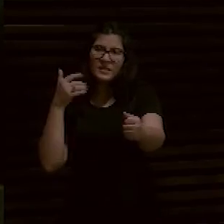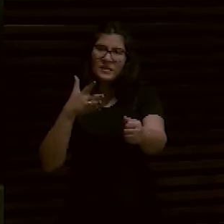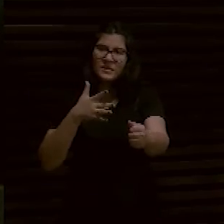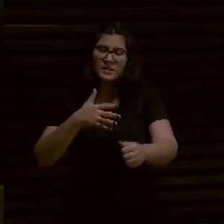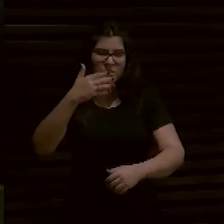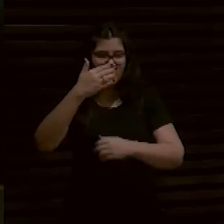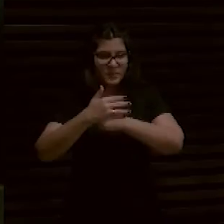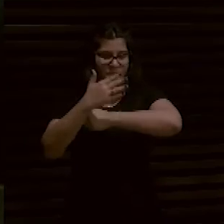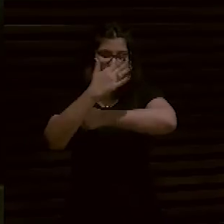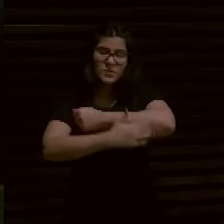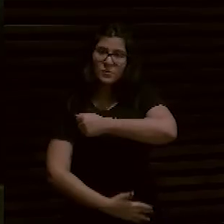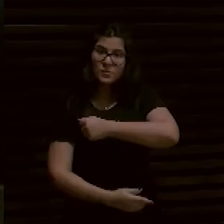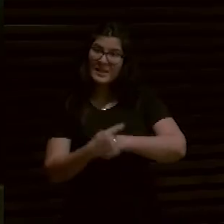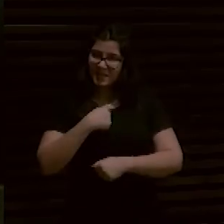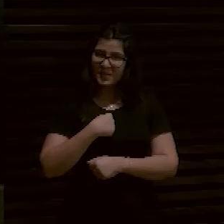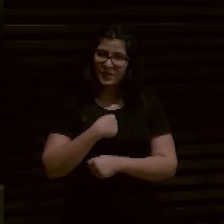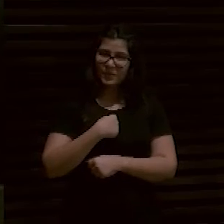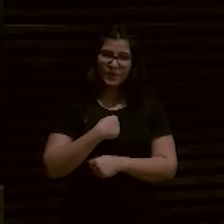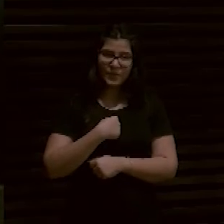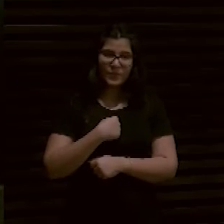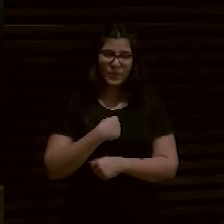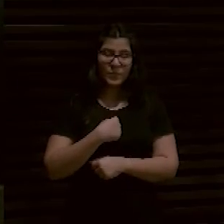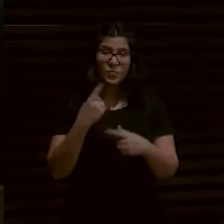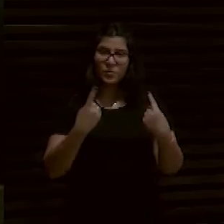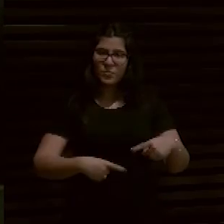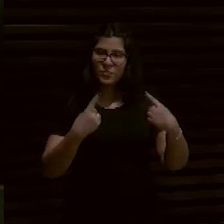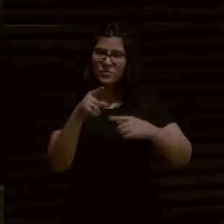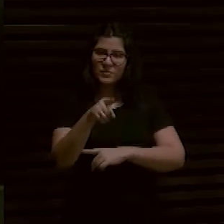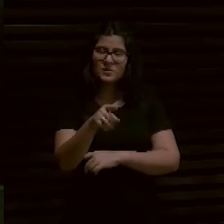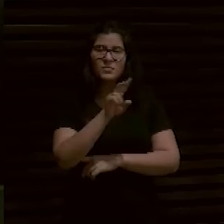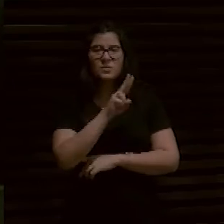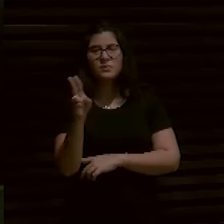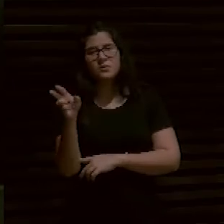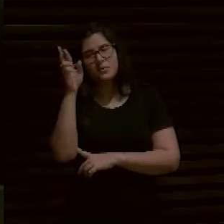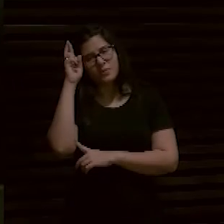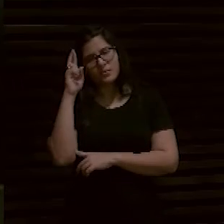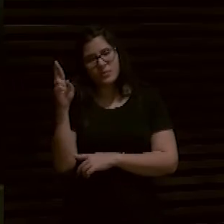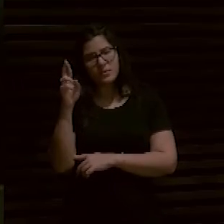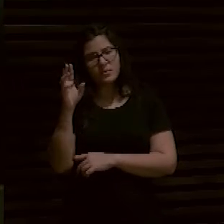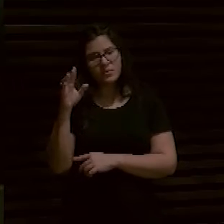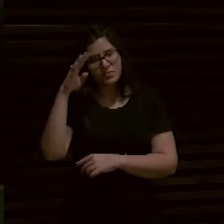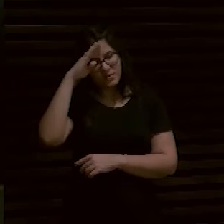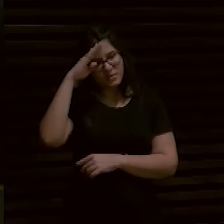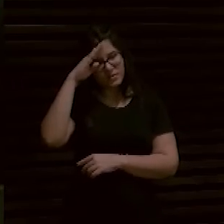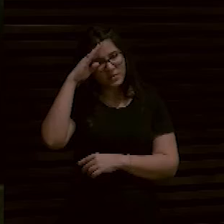escudo. Eu, porém, vou contra ti em nome do Senhor dos Exércitos.